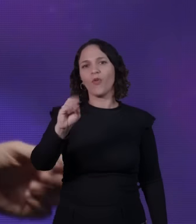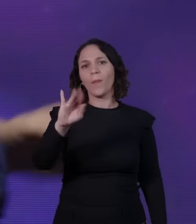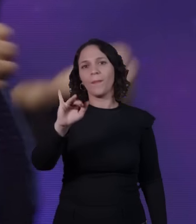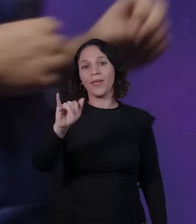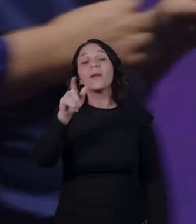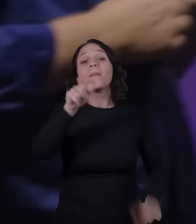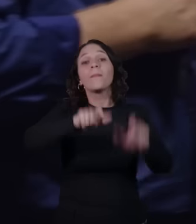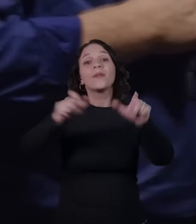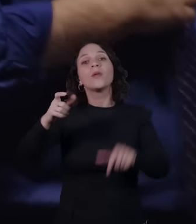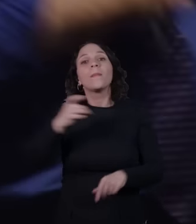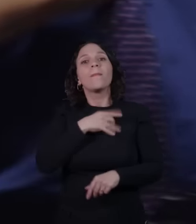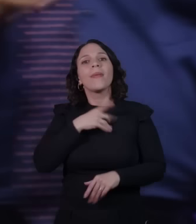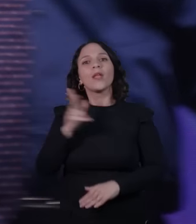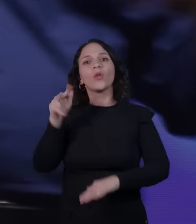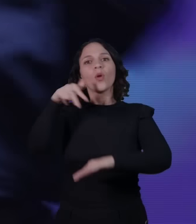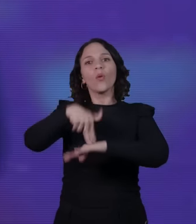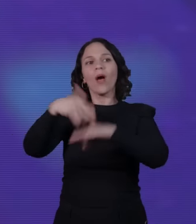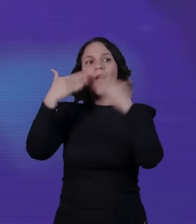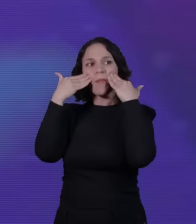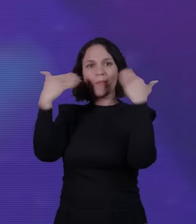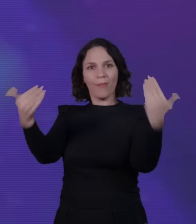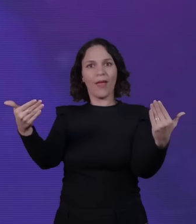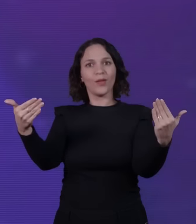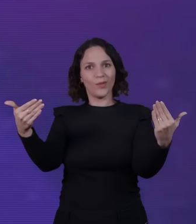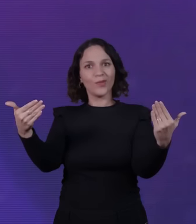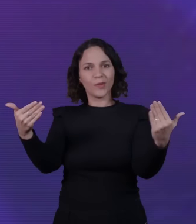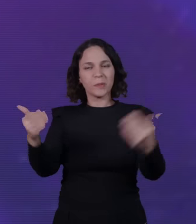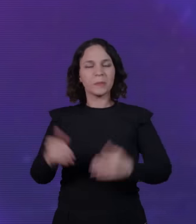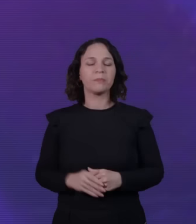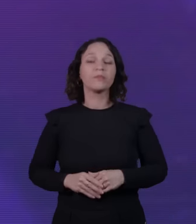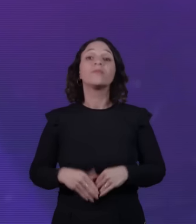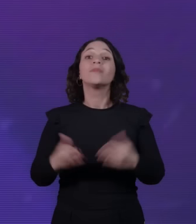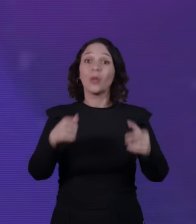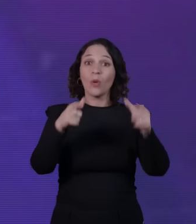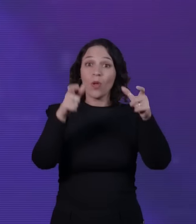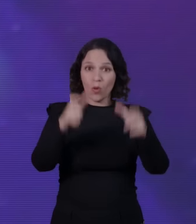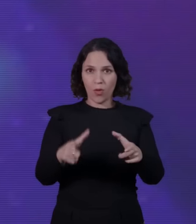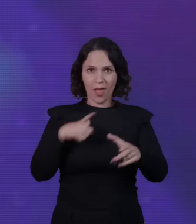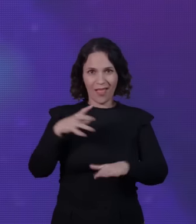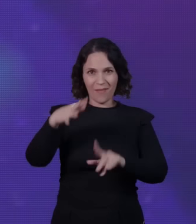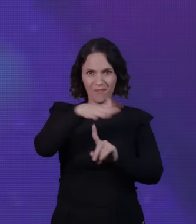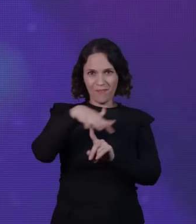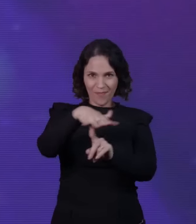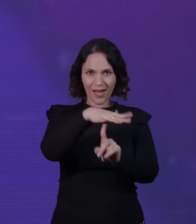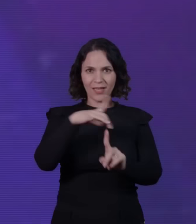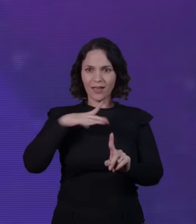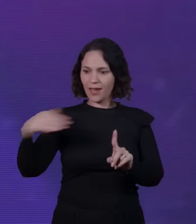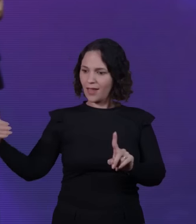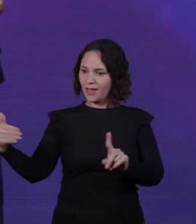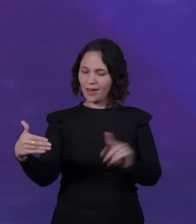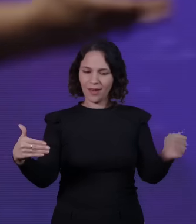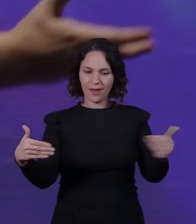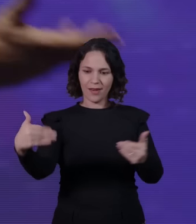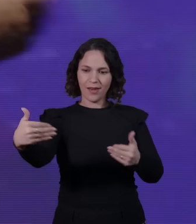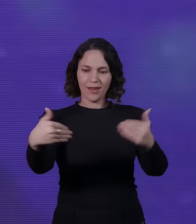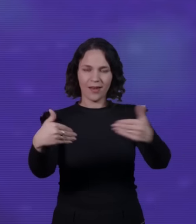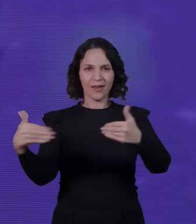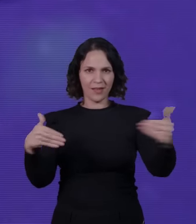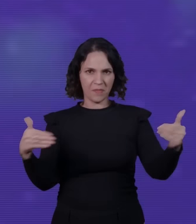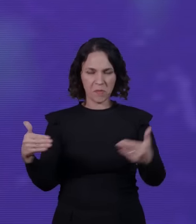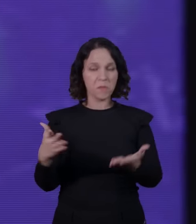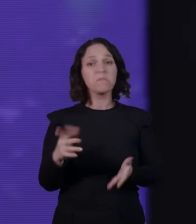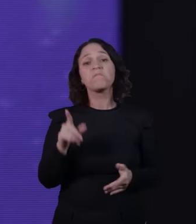públicos. Nesta Ágora havia várias entradas. E quando o indivíduo chegava, o cidadão,